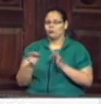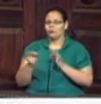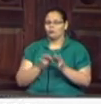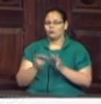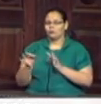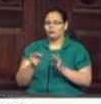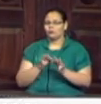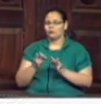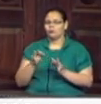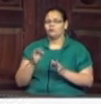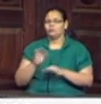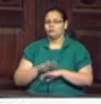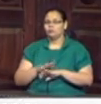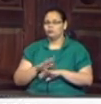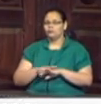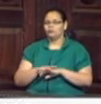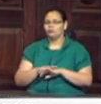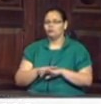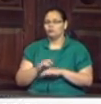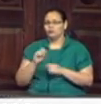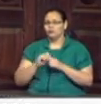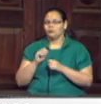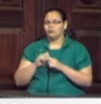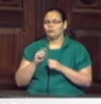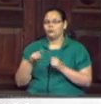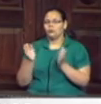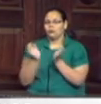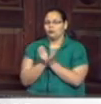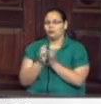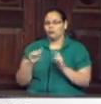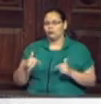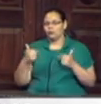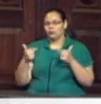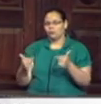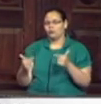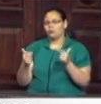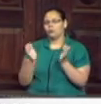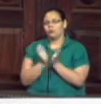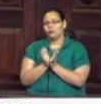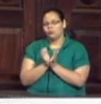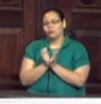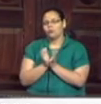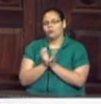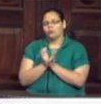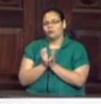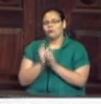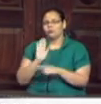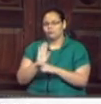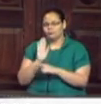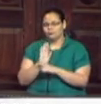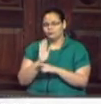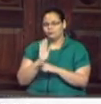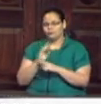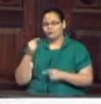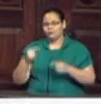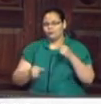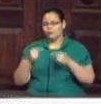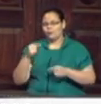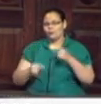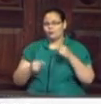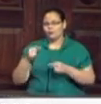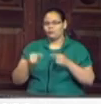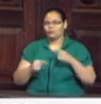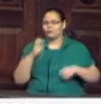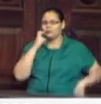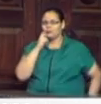de múltipla autoria. Ele faz parte de um conjunto de iniciativas da Comissão Parlamentar de Defesa da Política de Adoção no Rio de